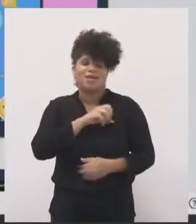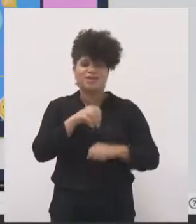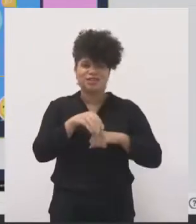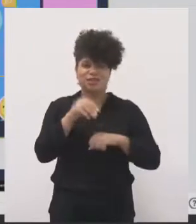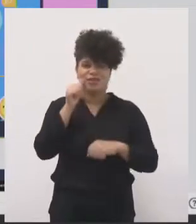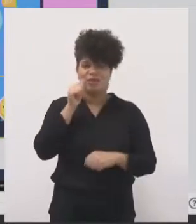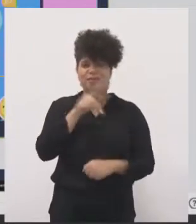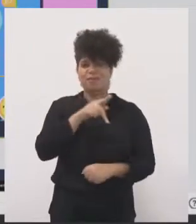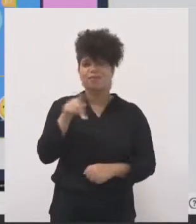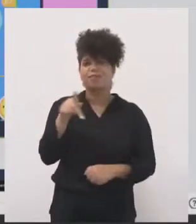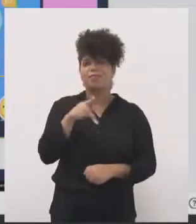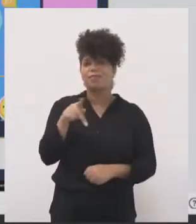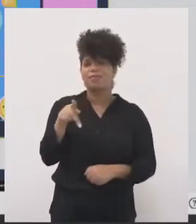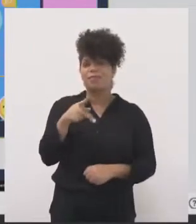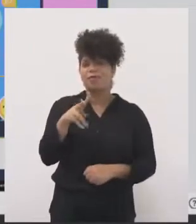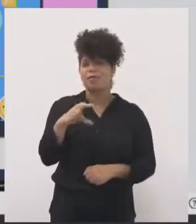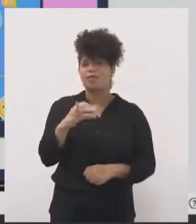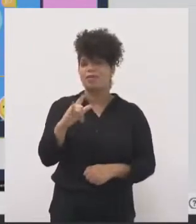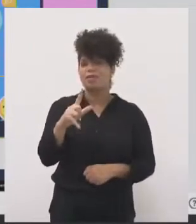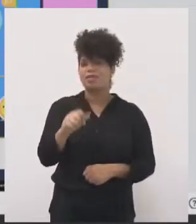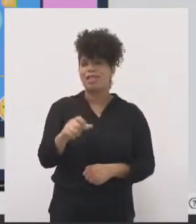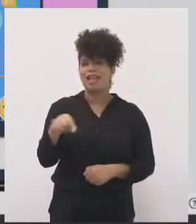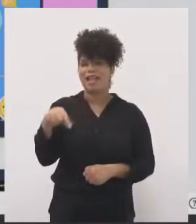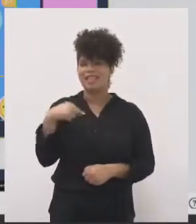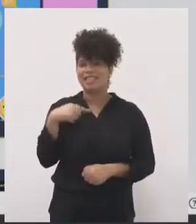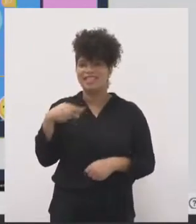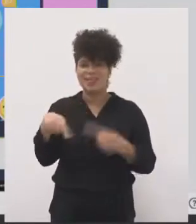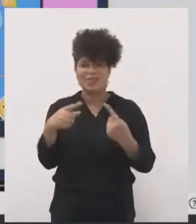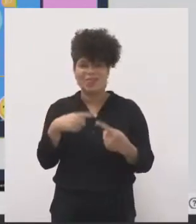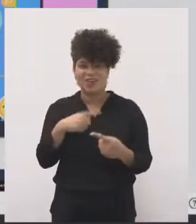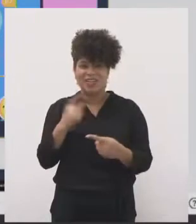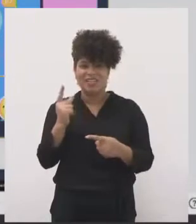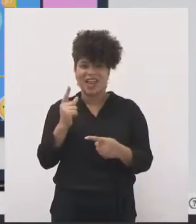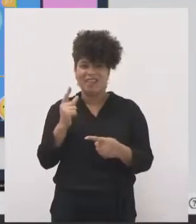Priscila escreveu assim, já já ela vai bloquear a gente aqui.